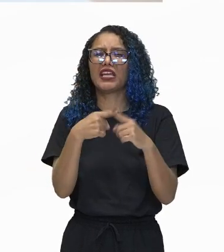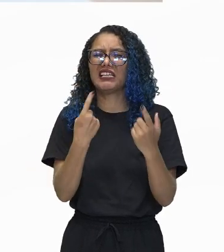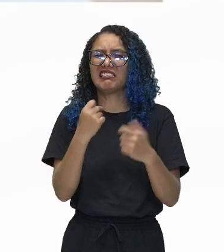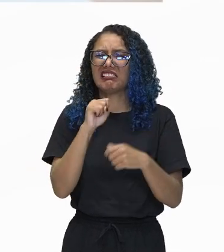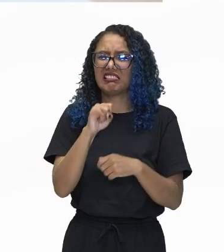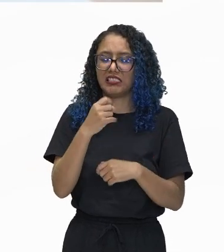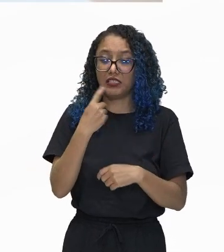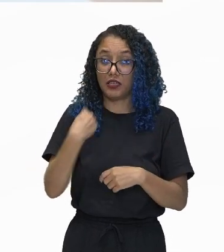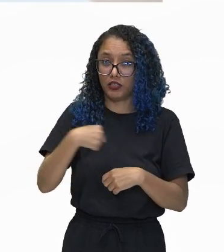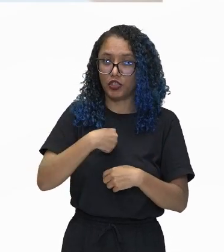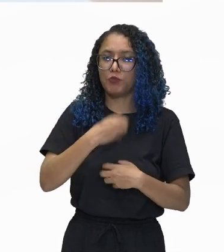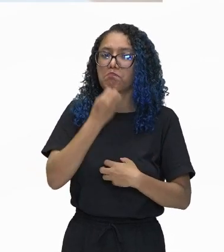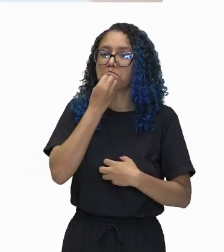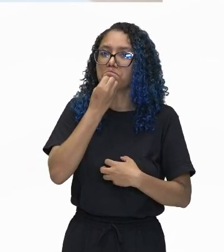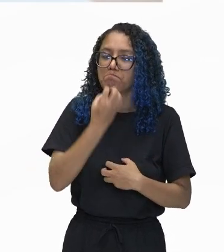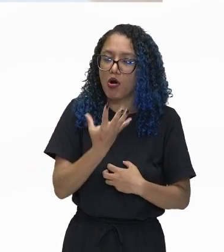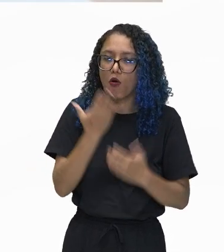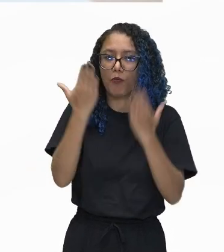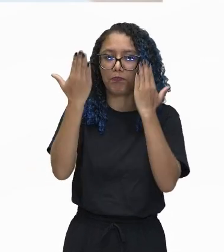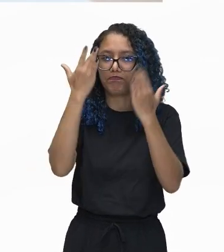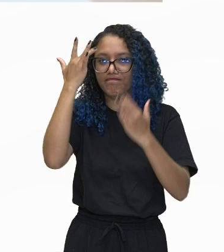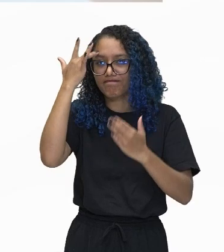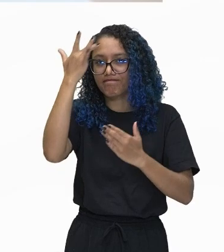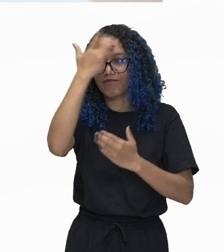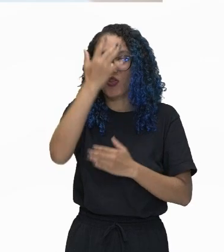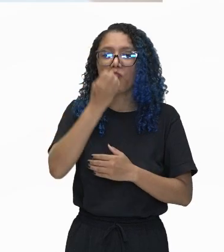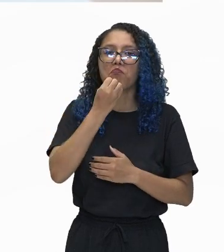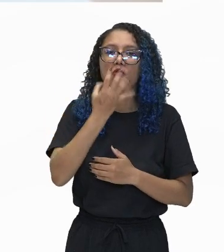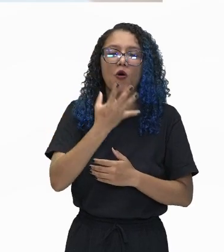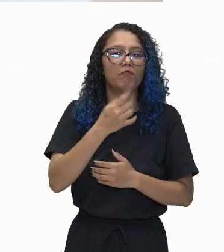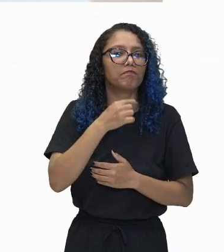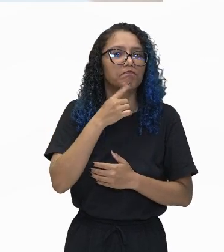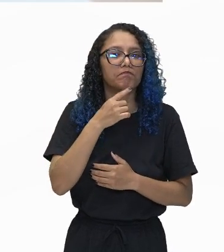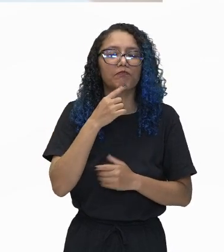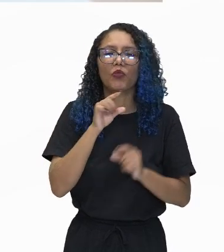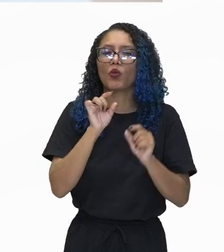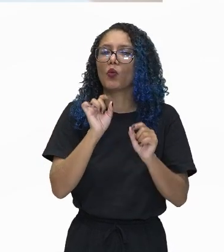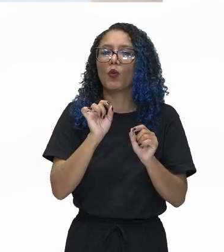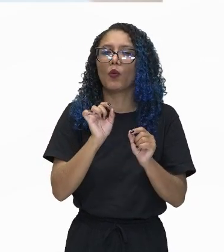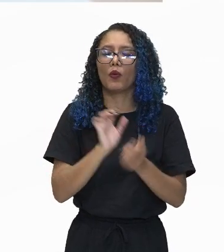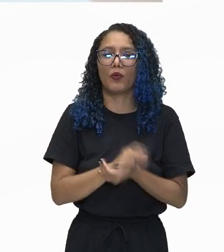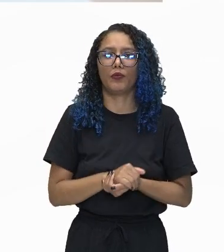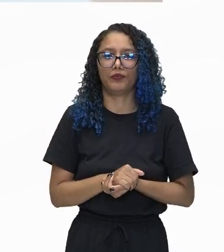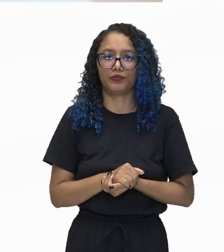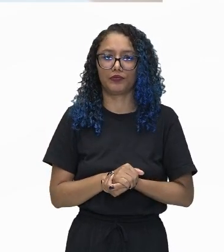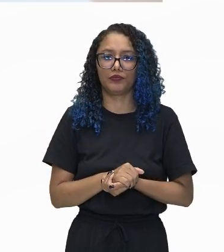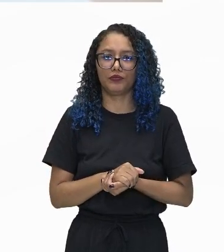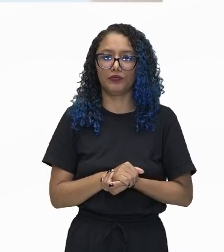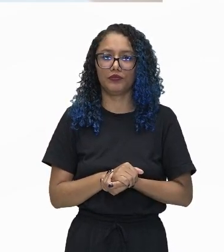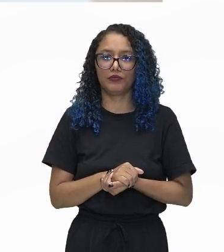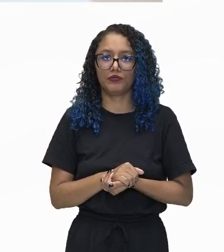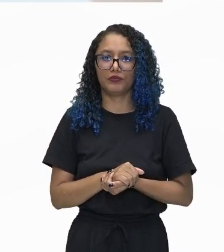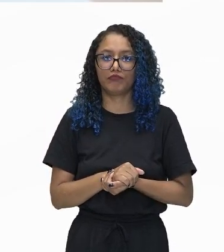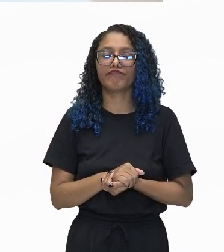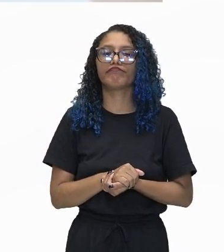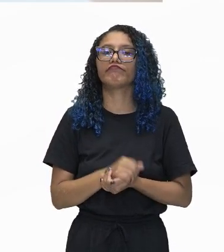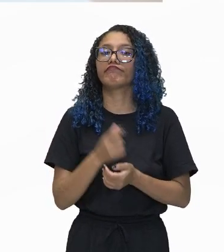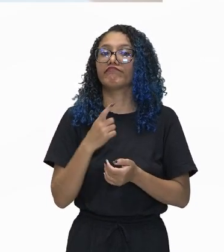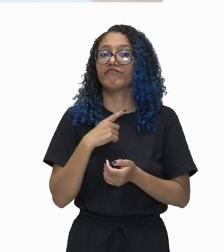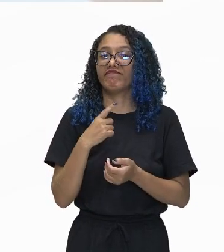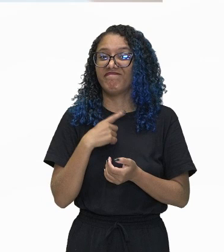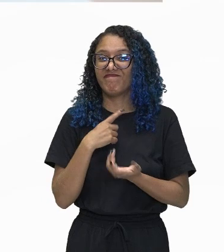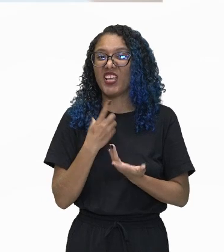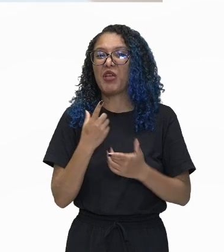né, psicologicamente, mentalmente, a gente acaba, né, tendo aí, né, essas diversas formas